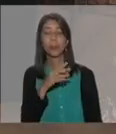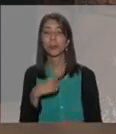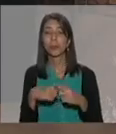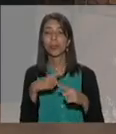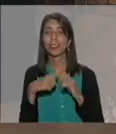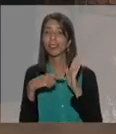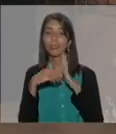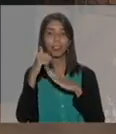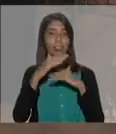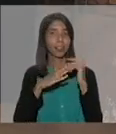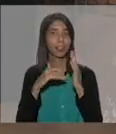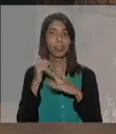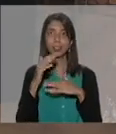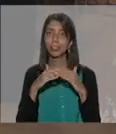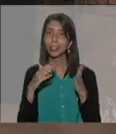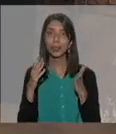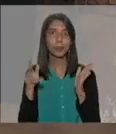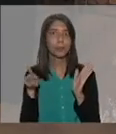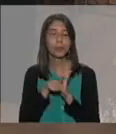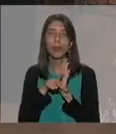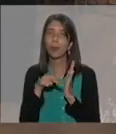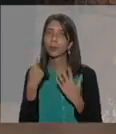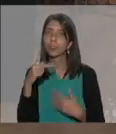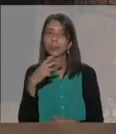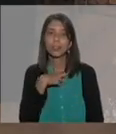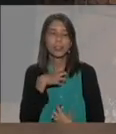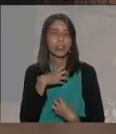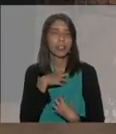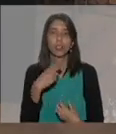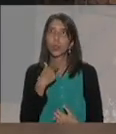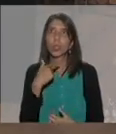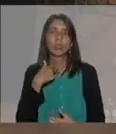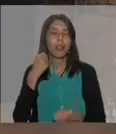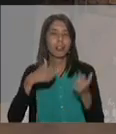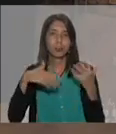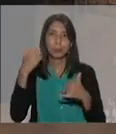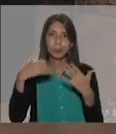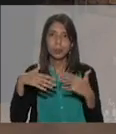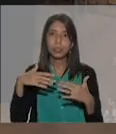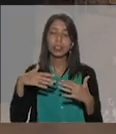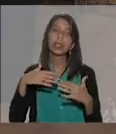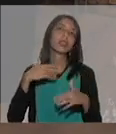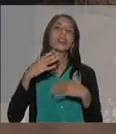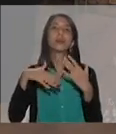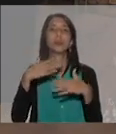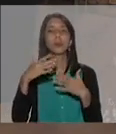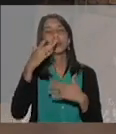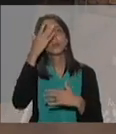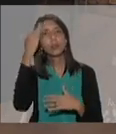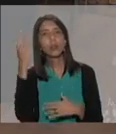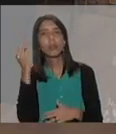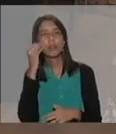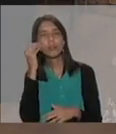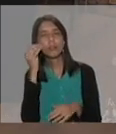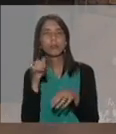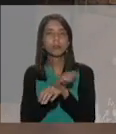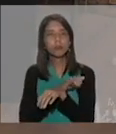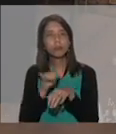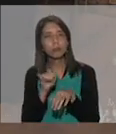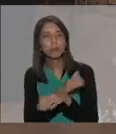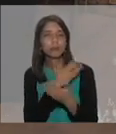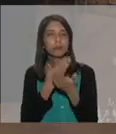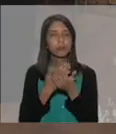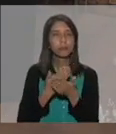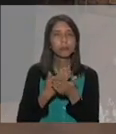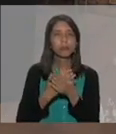é muito legal, né? Foi muito Porque legal. o talento é uma coisa que Não, foi realmente uma coisa vem, né, intuitiva. Osmar? Não tem como se explicar. A partir daí a pessoa vai